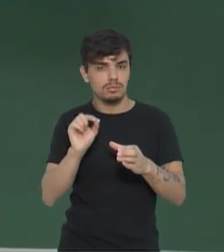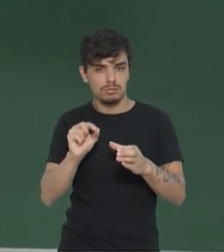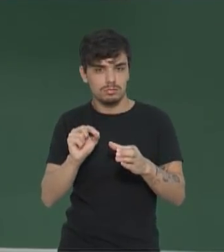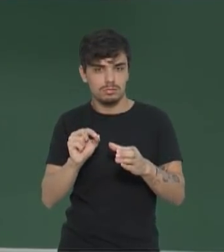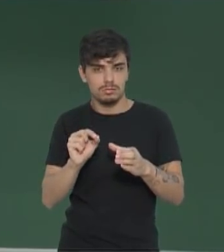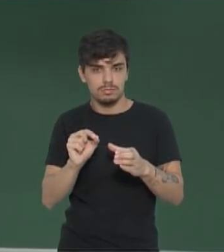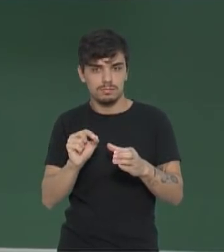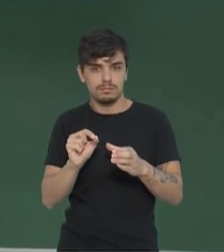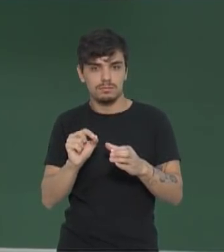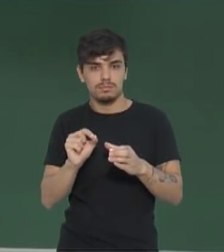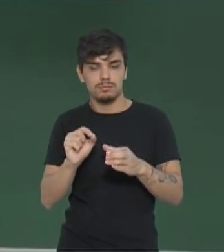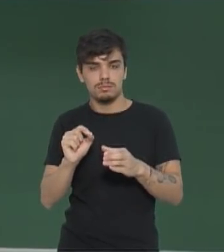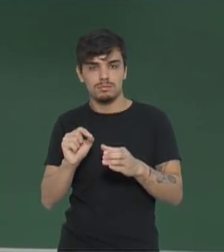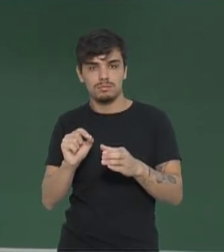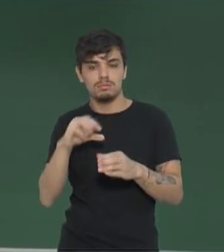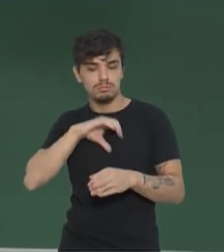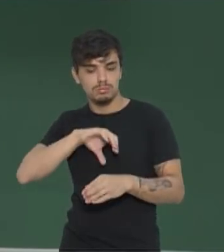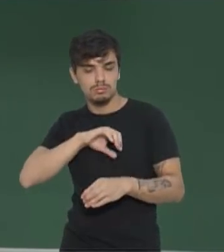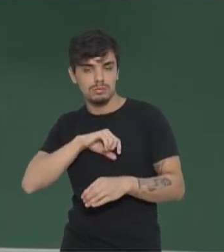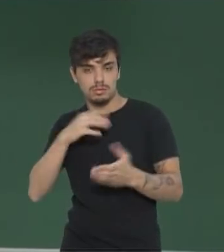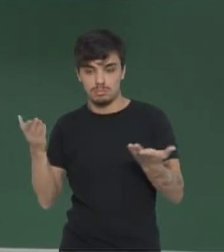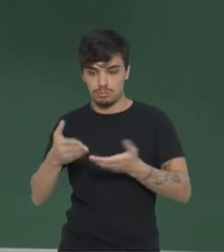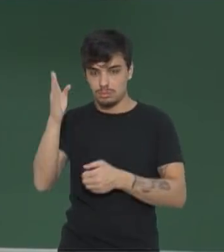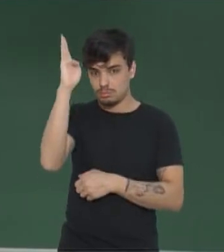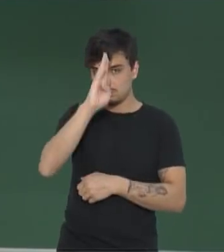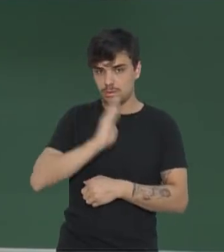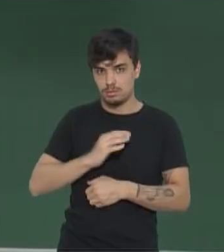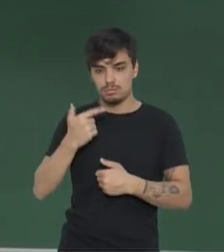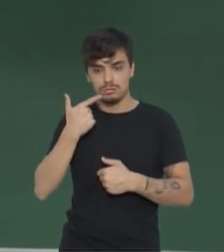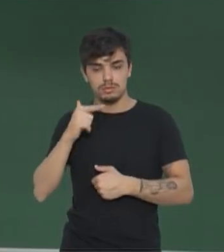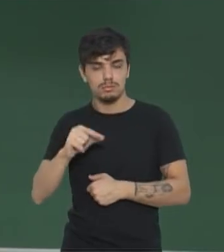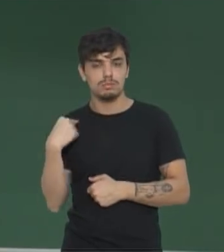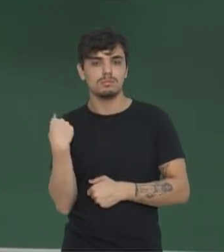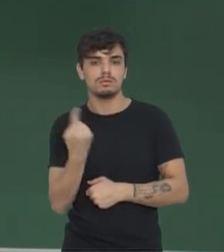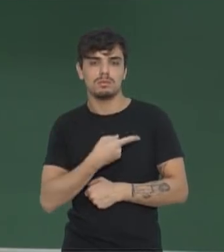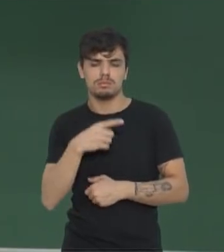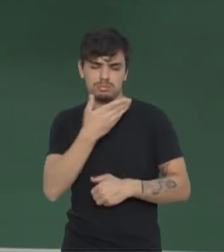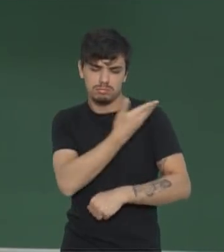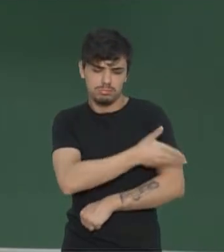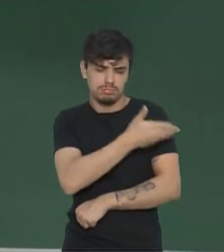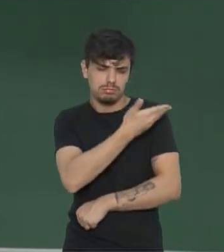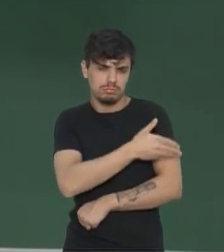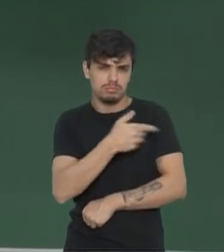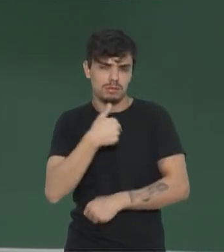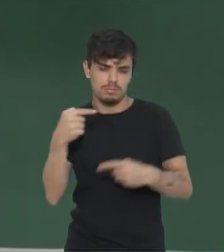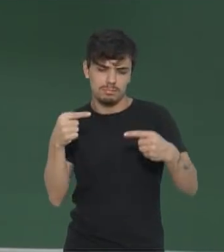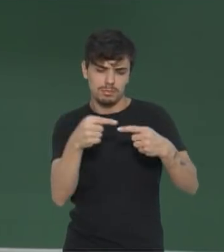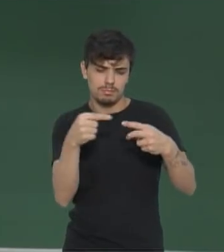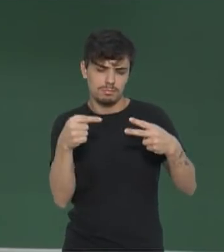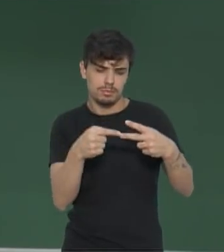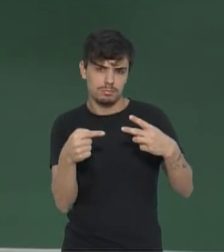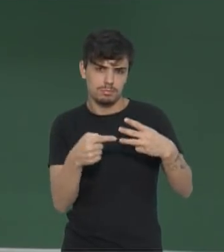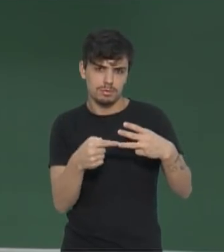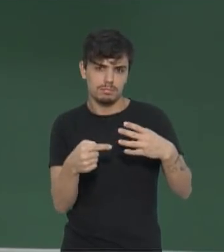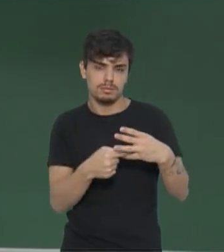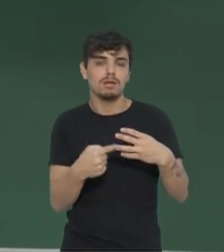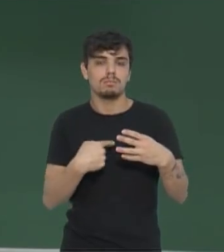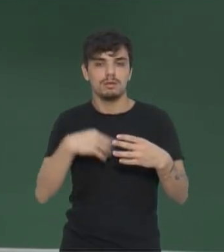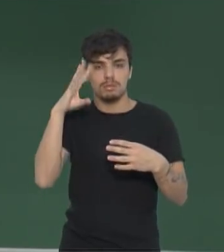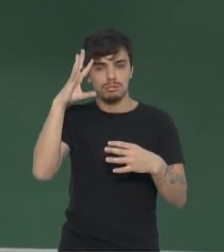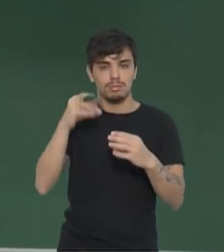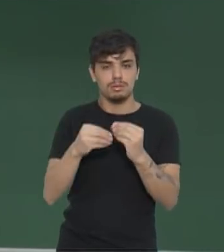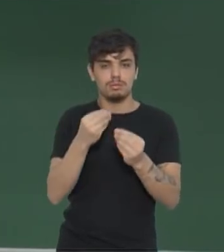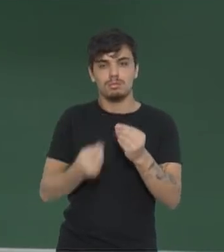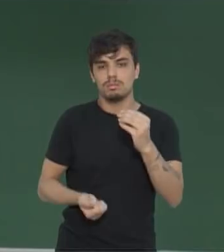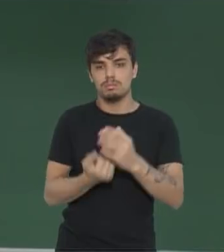atual Brasil, né, a nossa língua, enfim, os costumes, tem muita questão relacionada a isso, a entendermos a origem de Portugal.